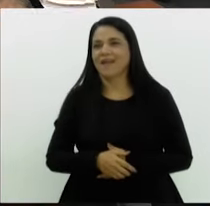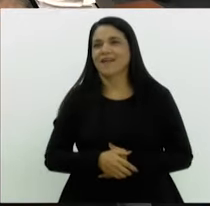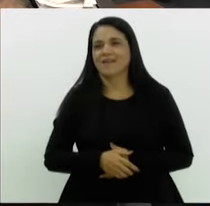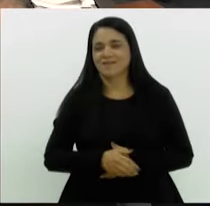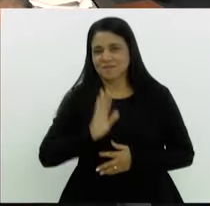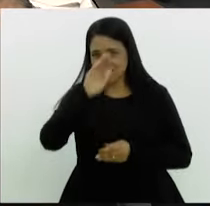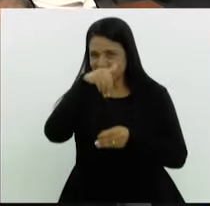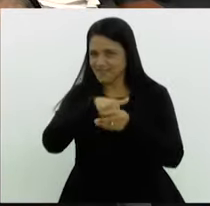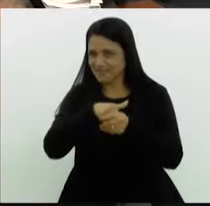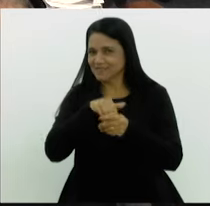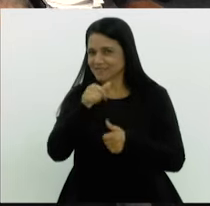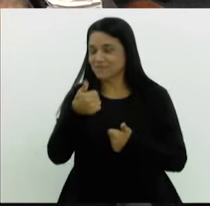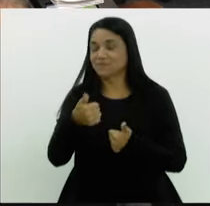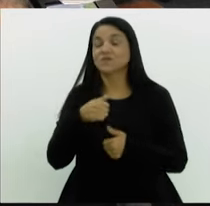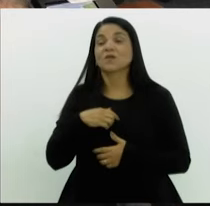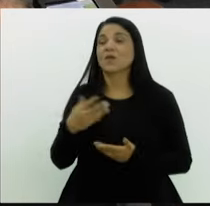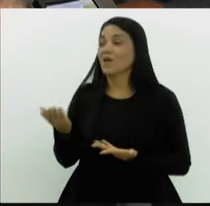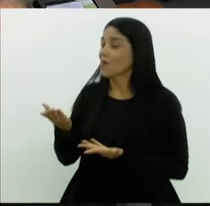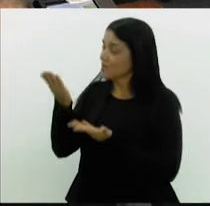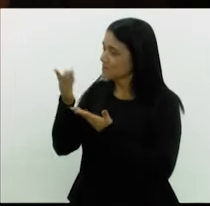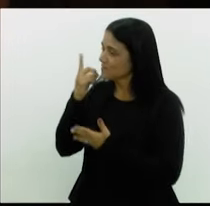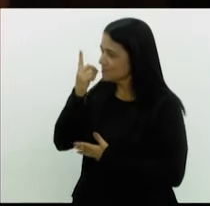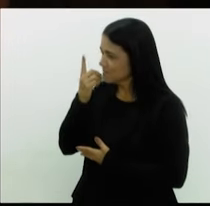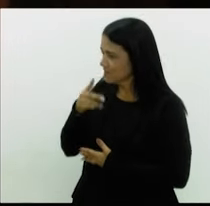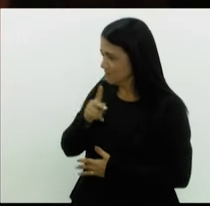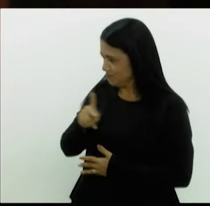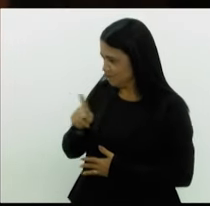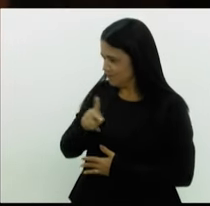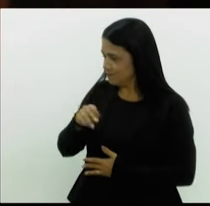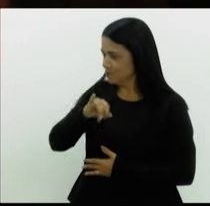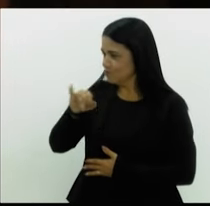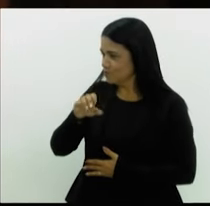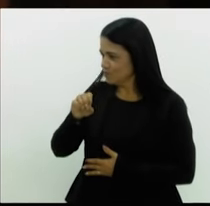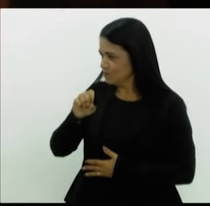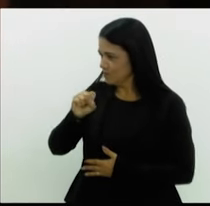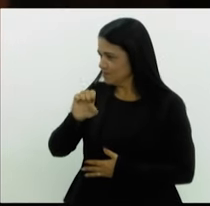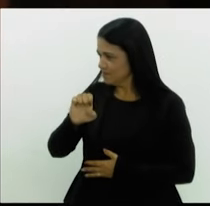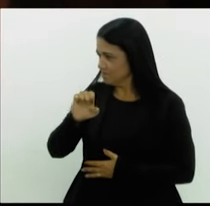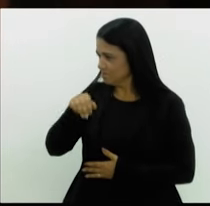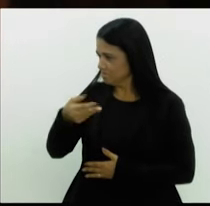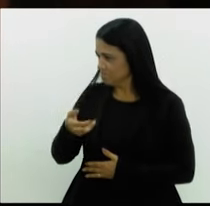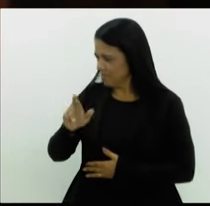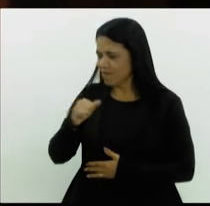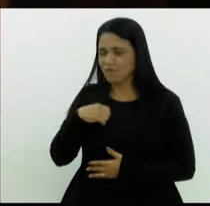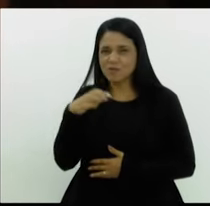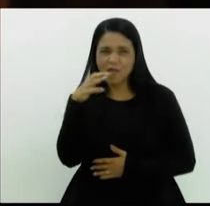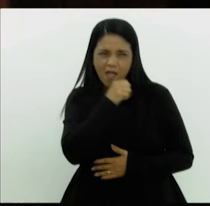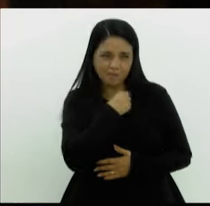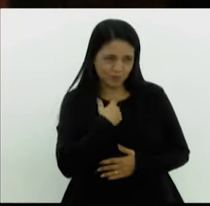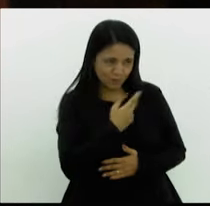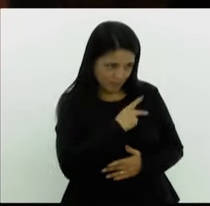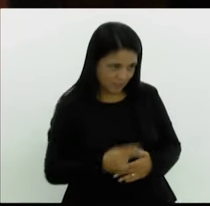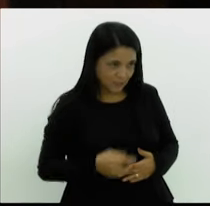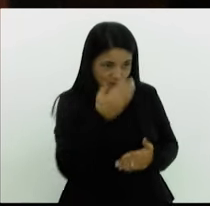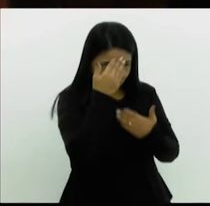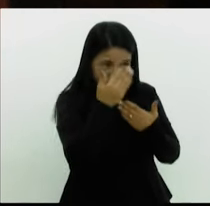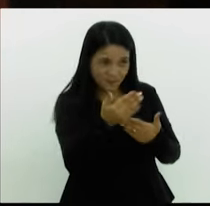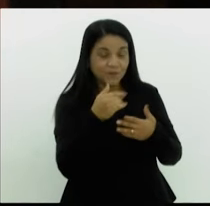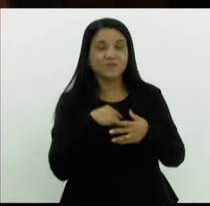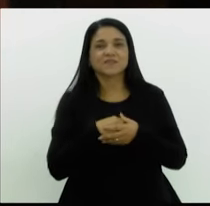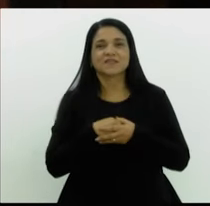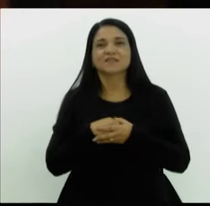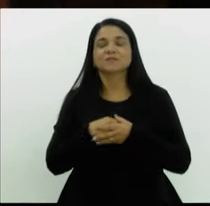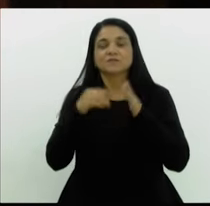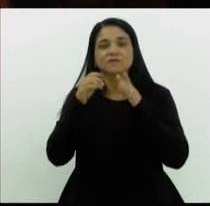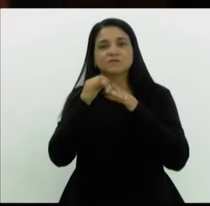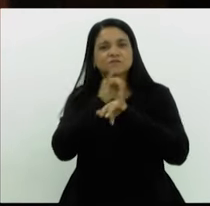Tá? Professor Josemar, por favor. Obrigado, presidente. Vou ser breve. É só para manifestar algumas